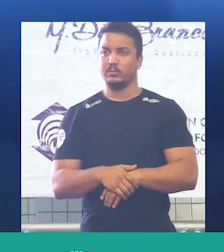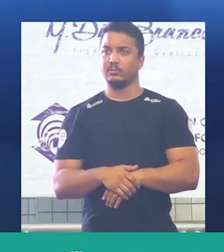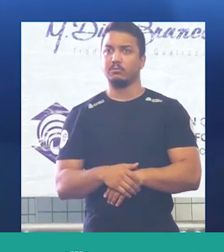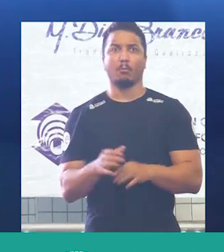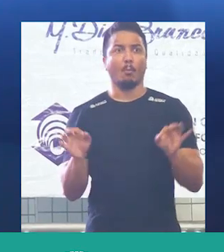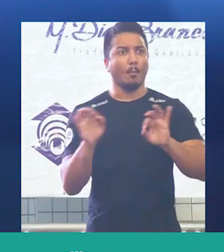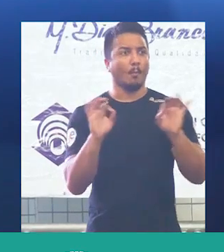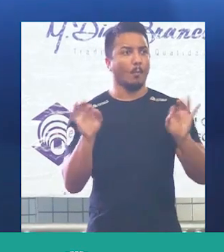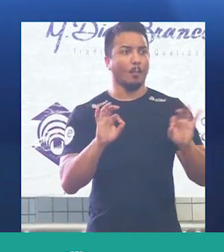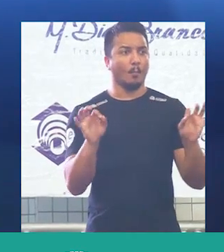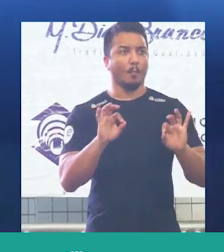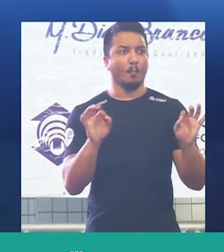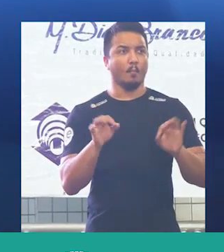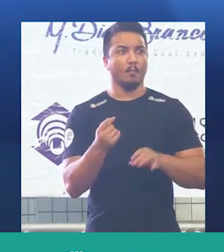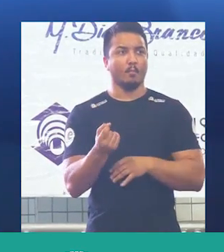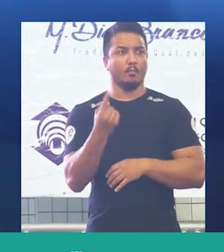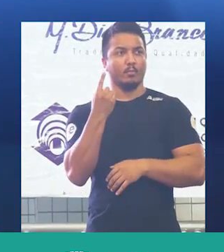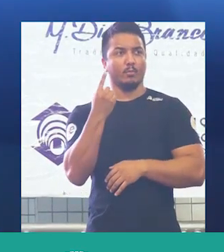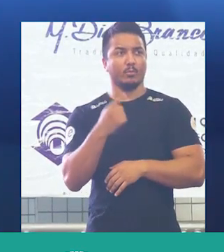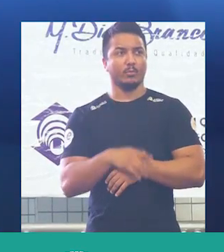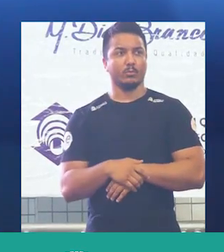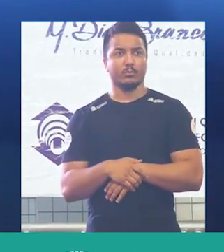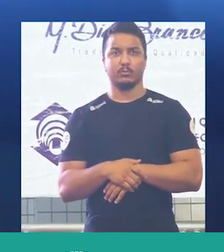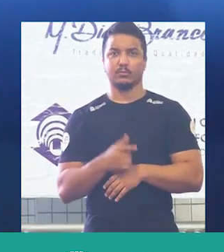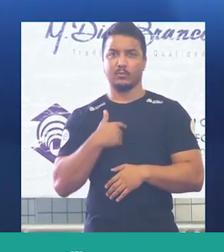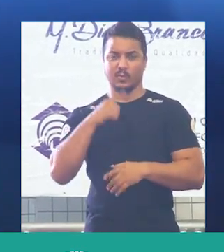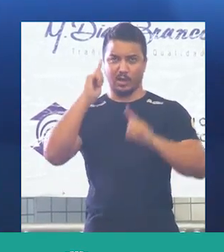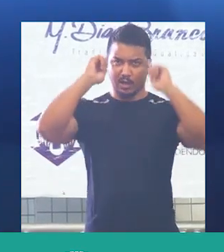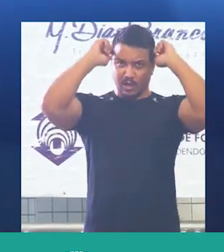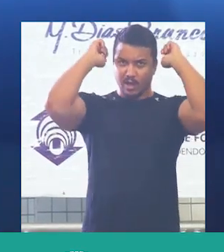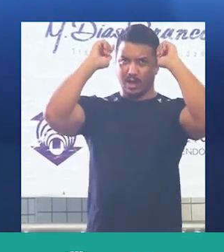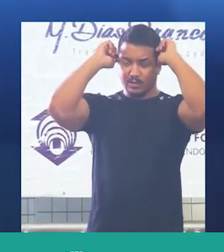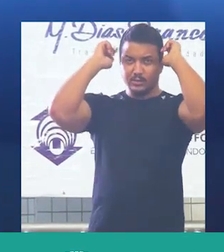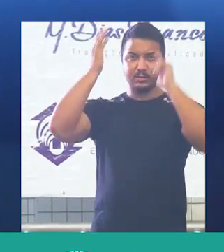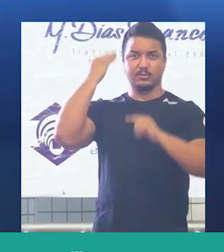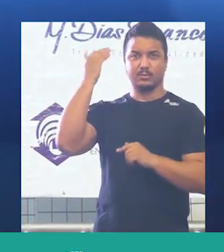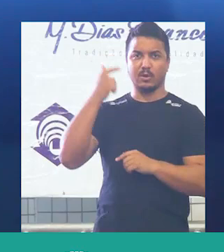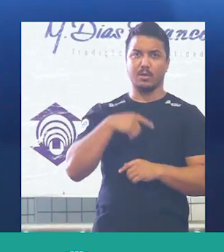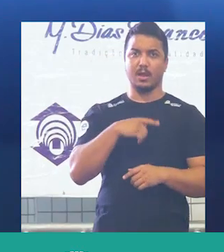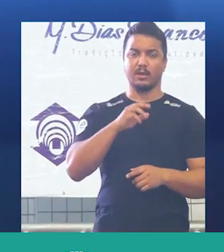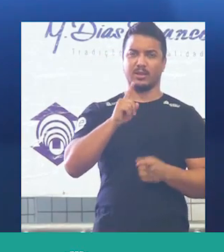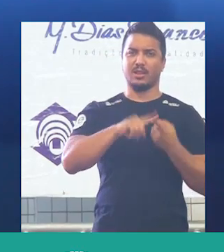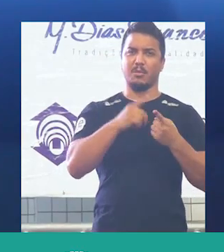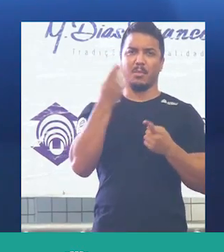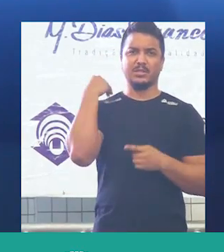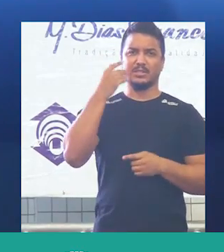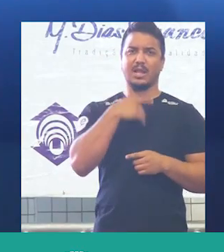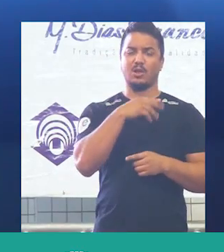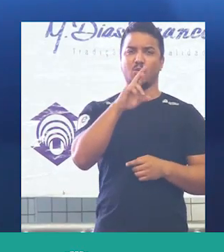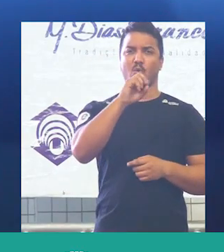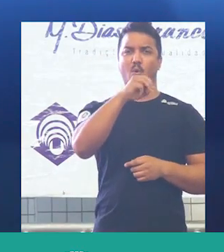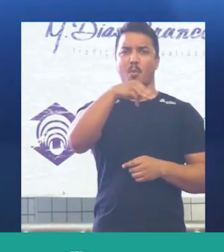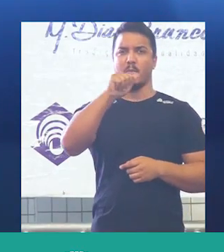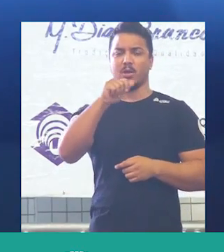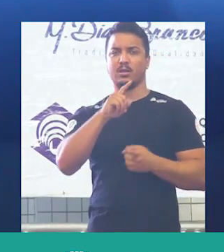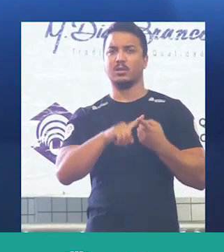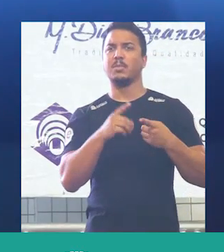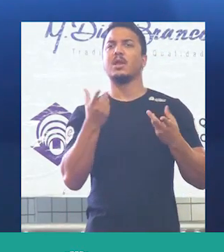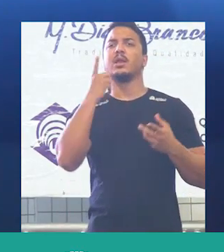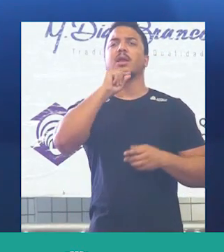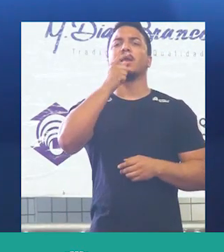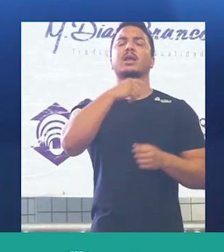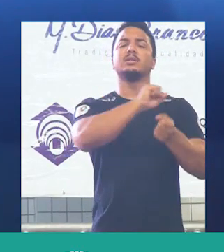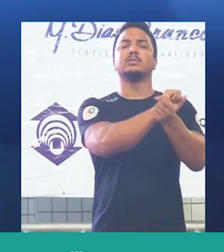Ninguém imaginou. Vocês não estudaram Grécia, não. Vocês não estudaram Roma. Em Roma, quem